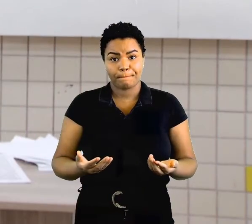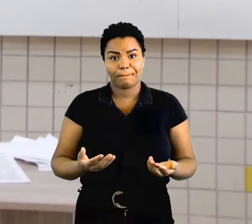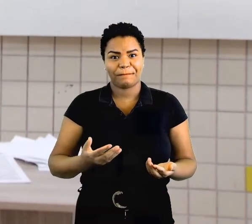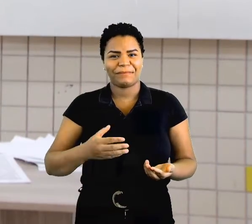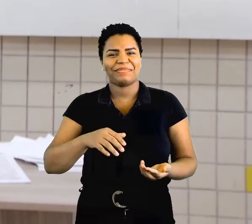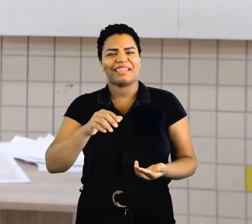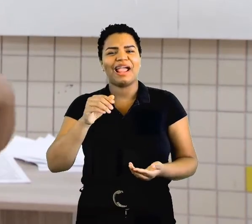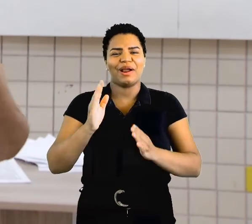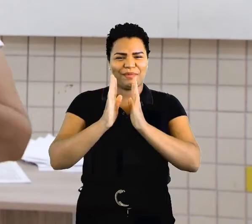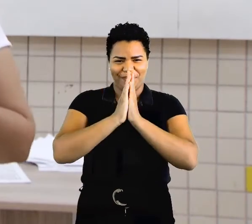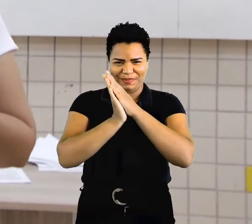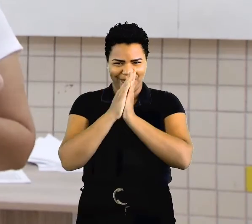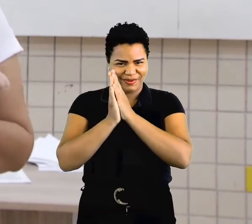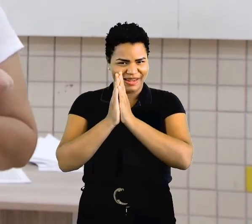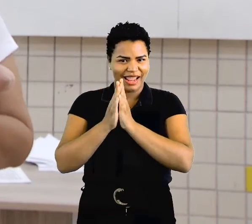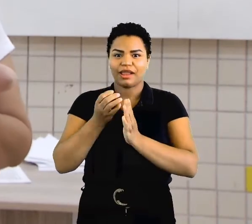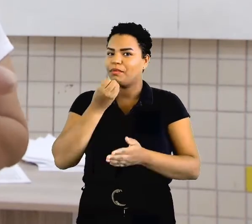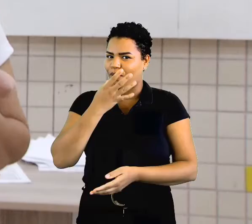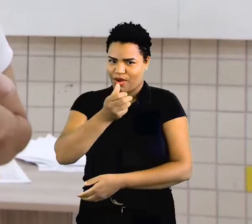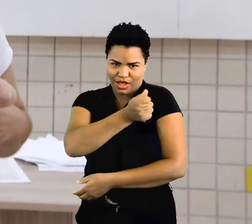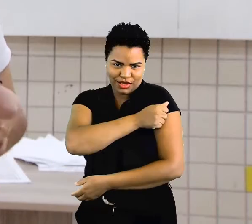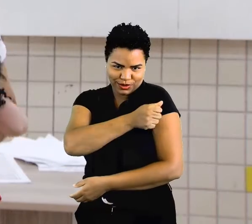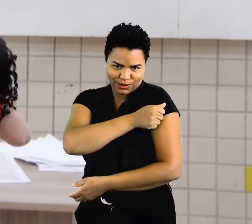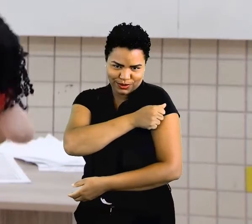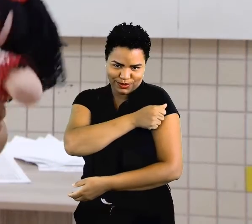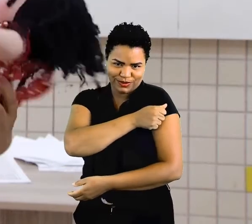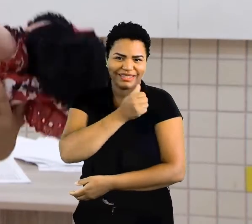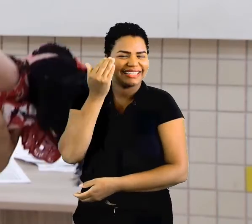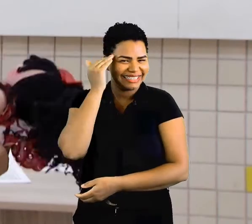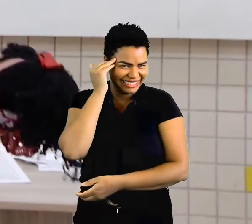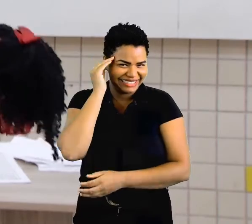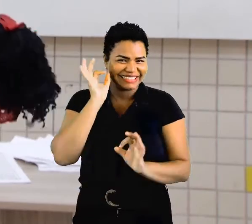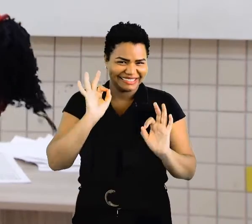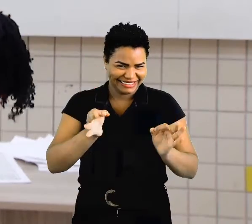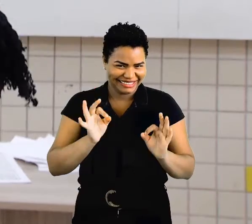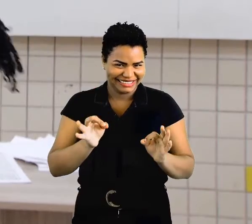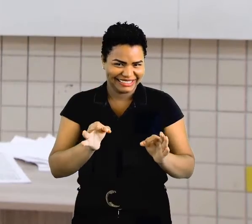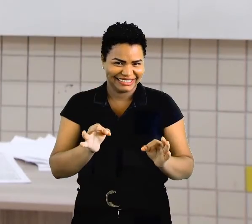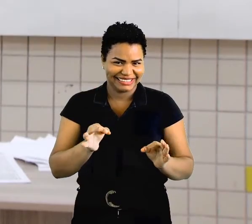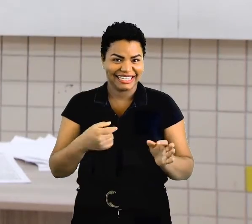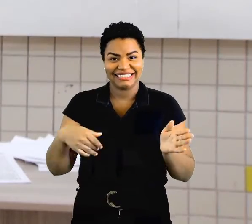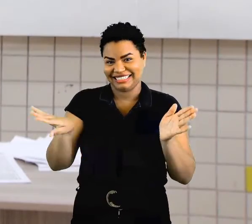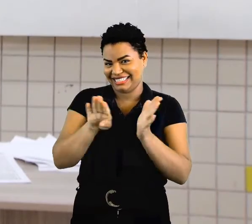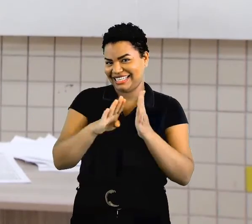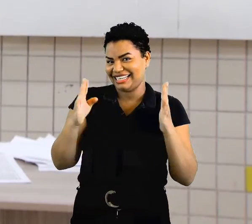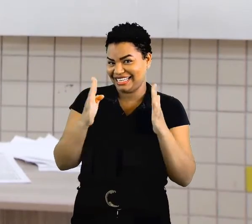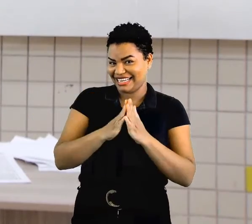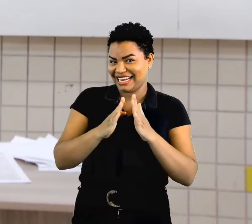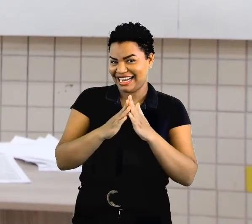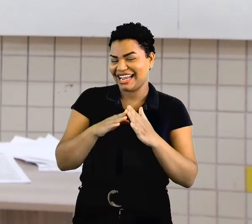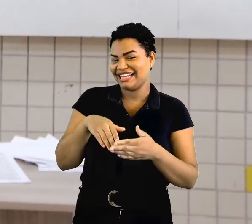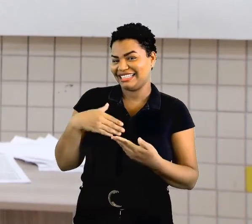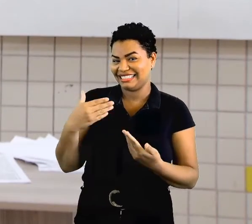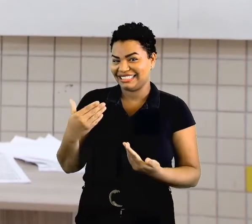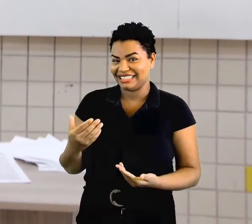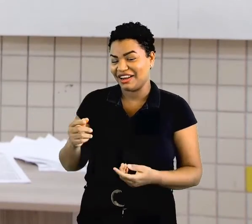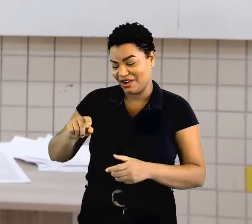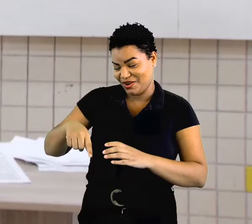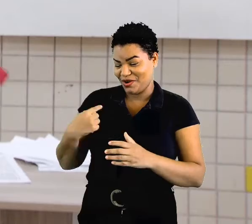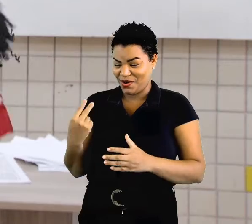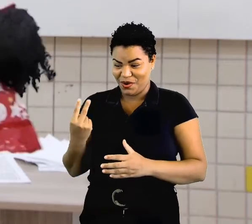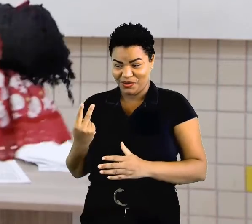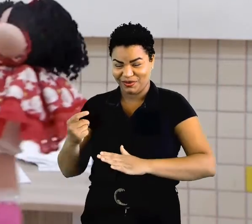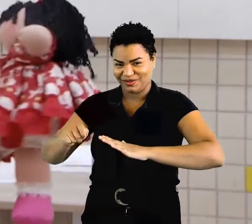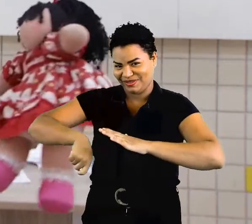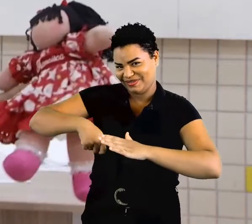uma boa aluna, ela entendeu direitinho. Quando chegar em casa, né, Francisquinha, nós vamos fazer uma receita e quem sabe